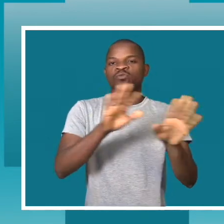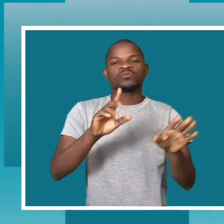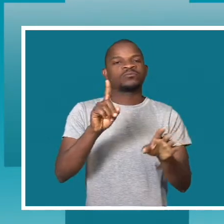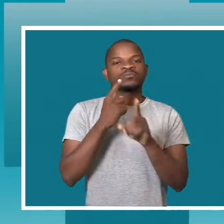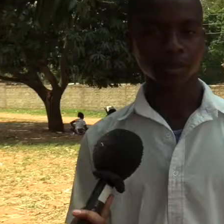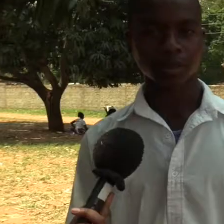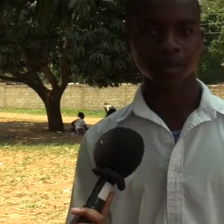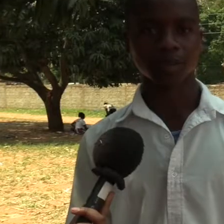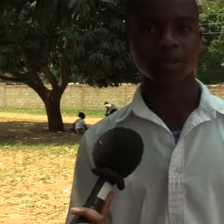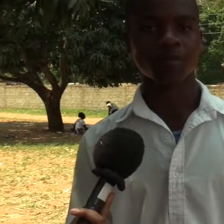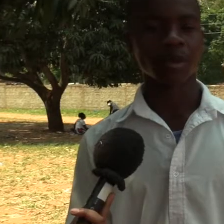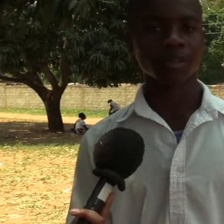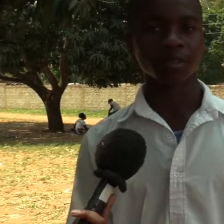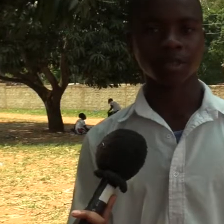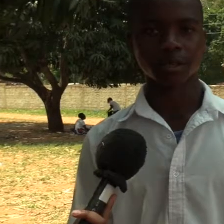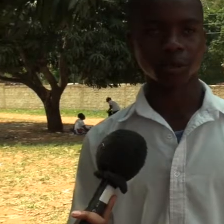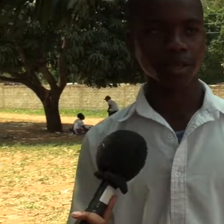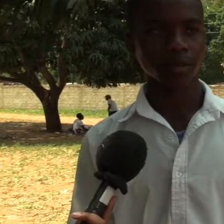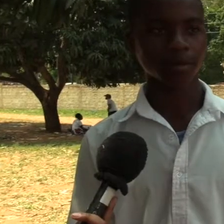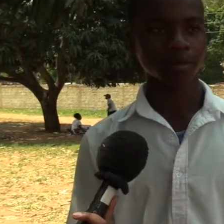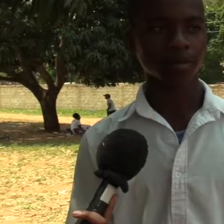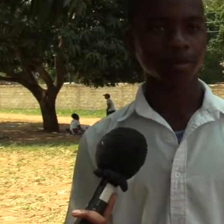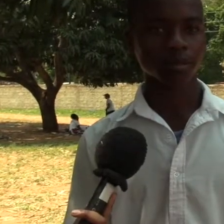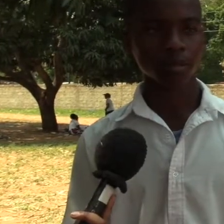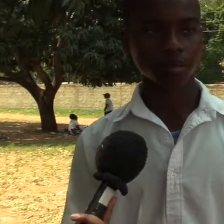acompanhamento. É saber da vida sexual.